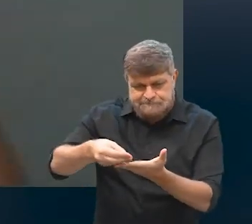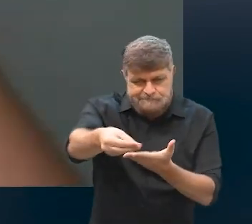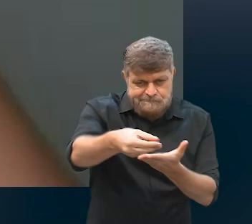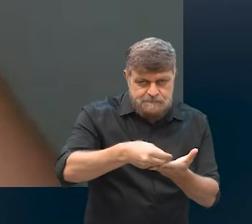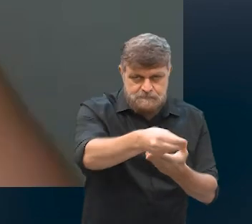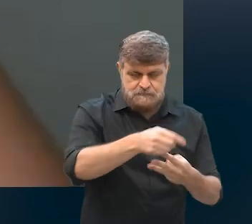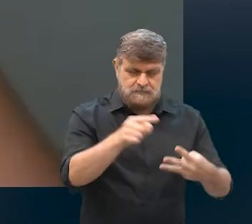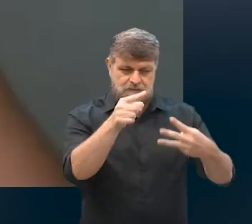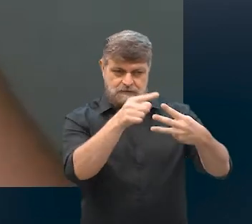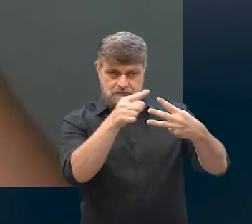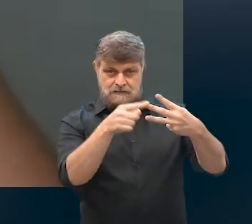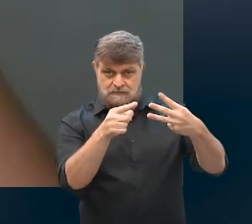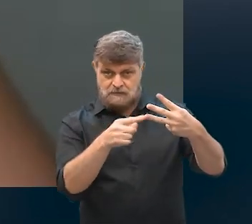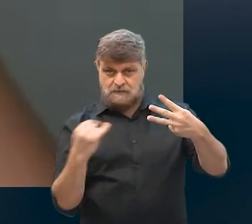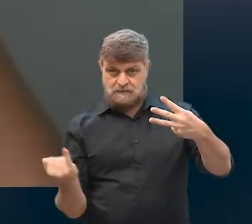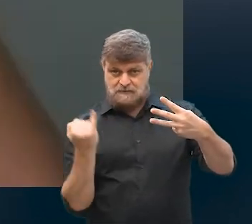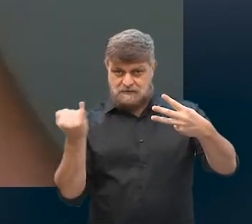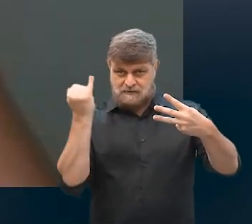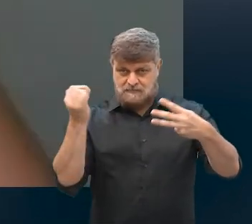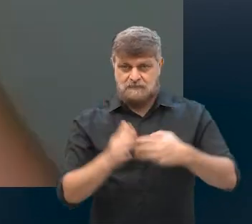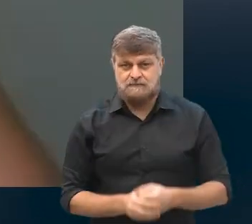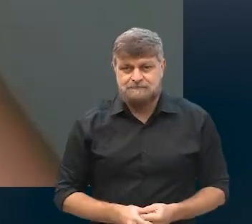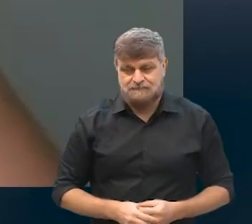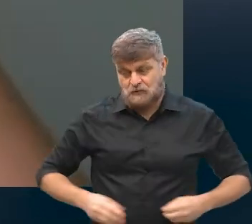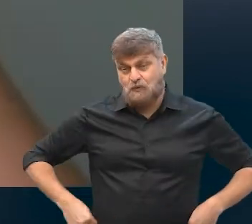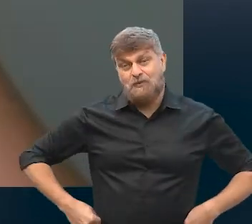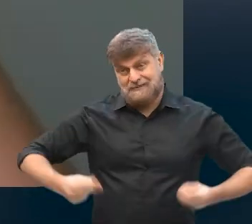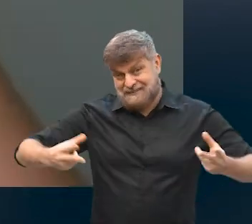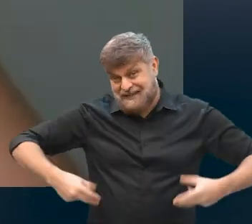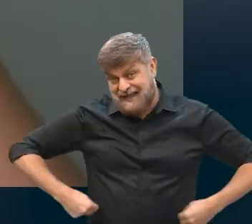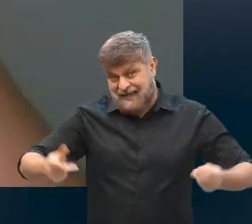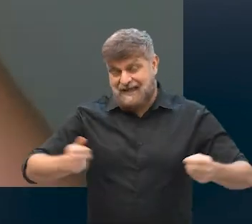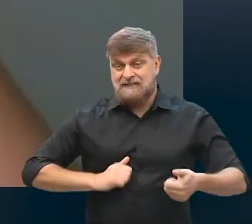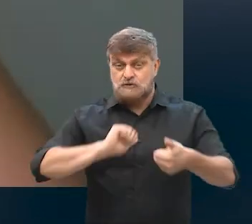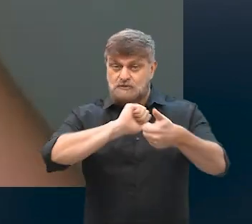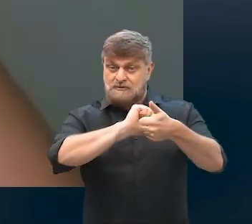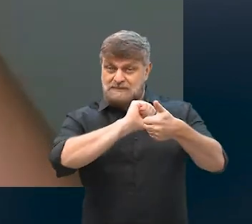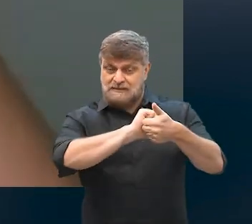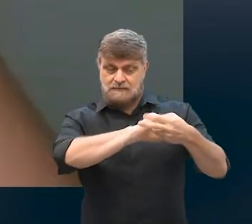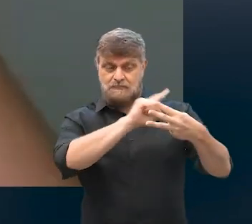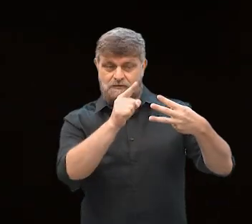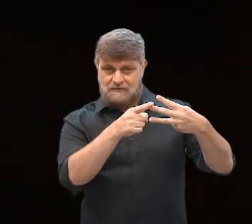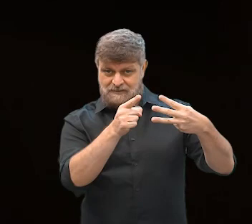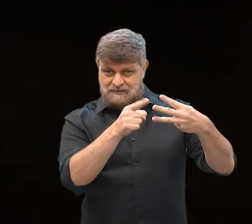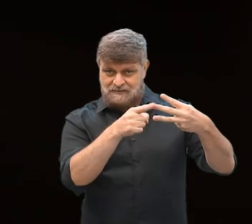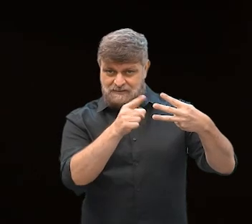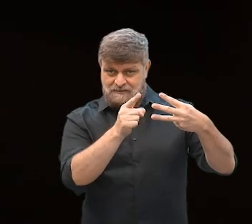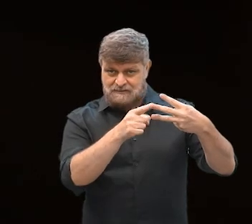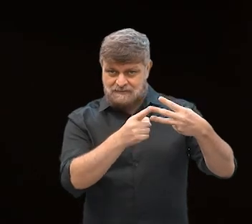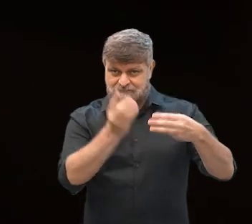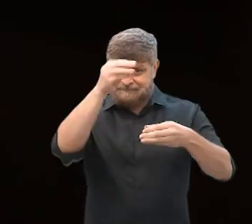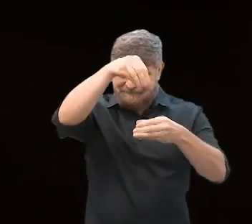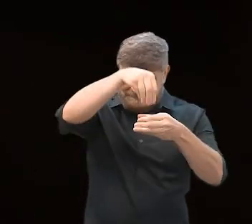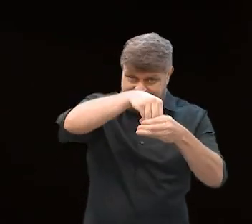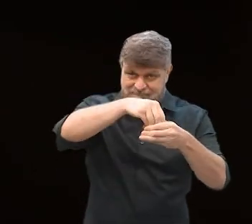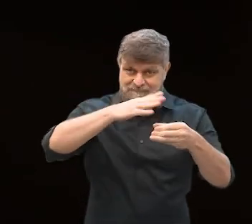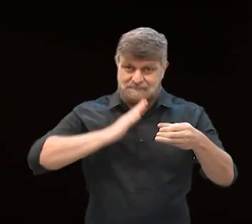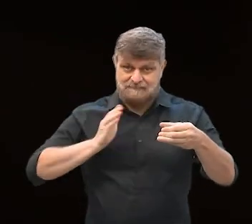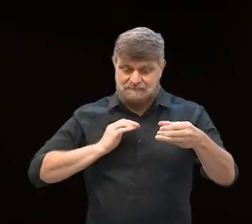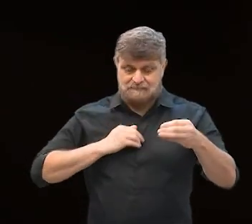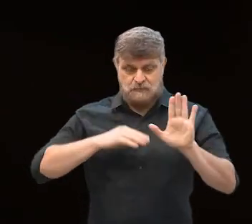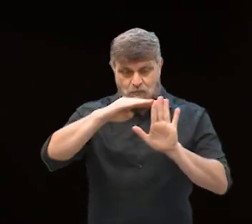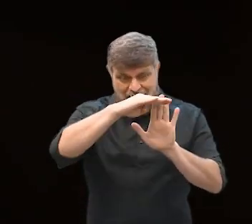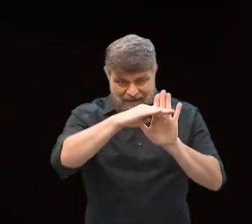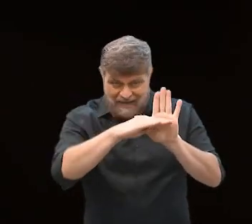existem 3 pontos que são importantes. O custo, que a gente conversou, a qualidade que vai vir dentro da minha criação